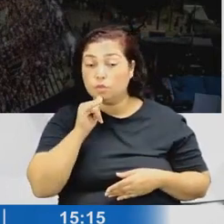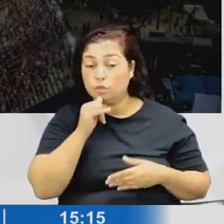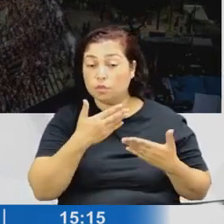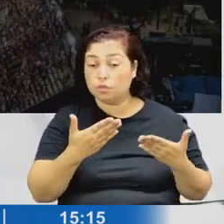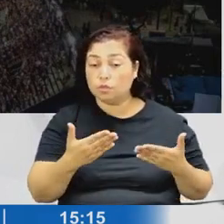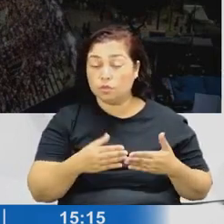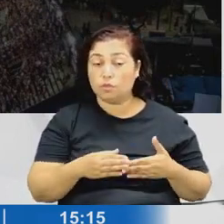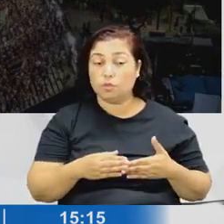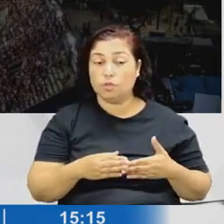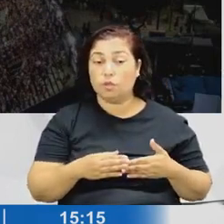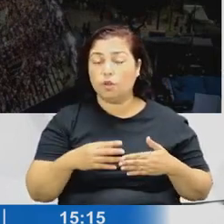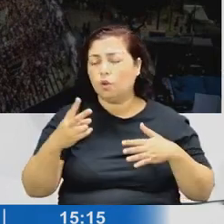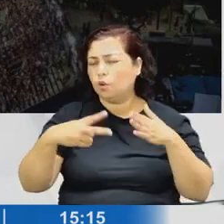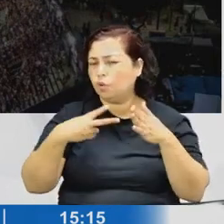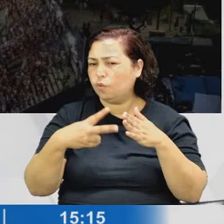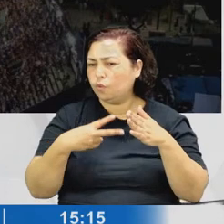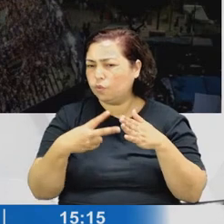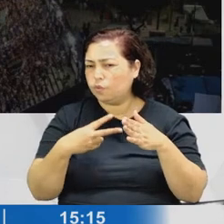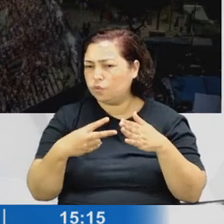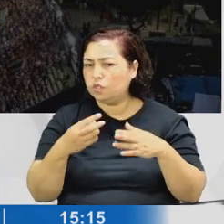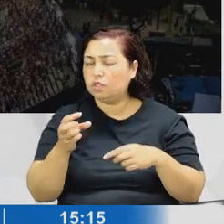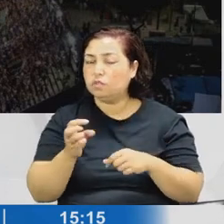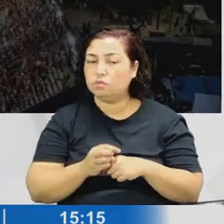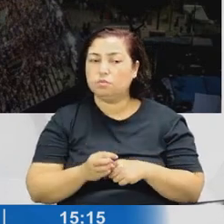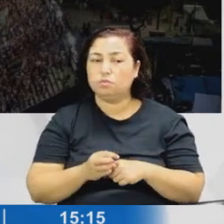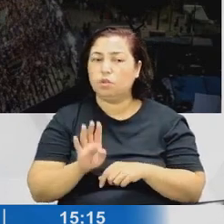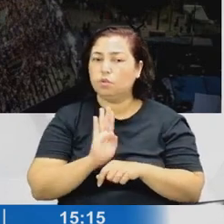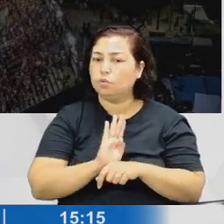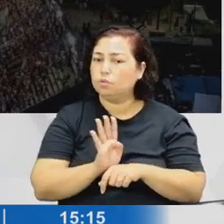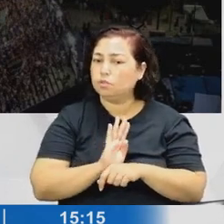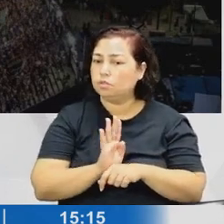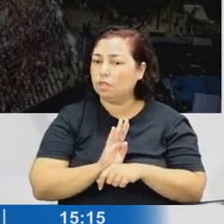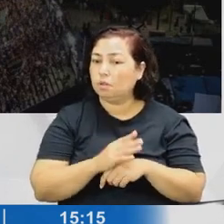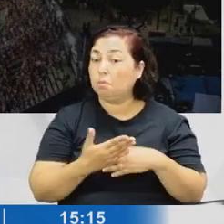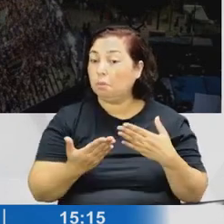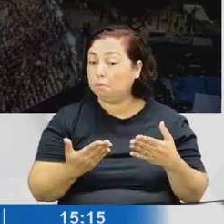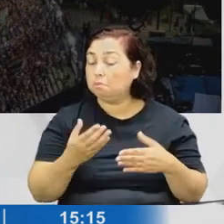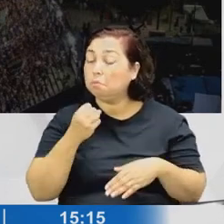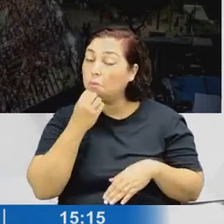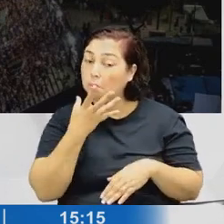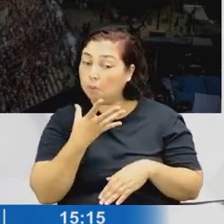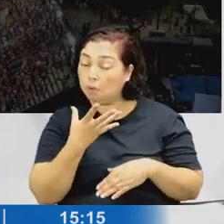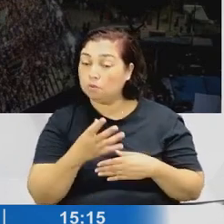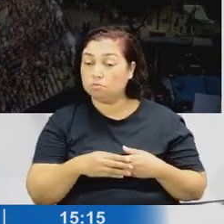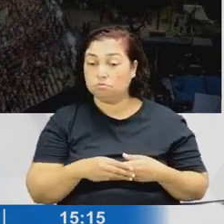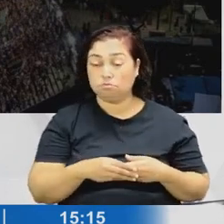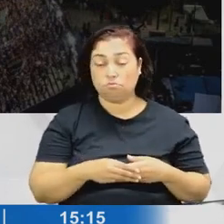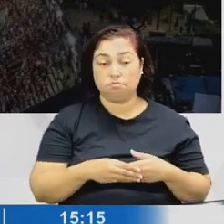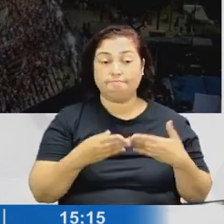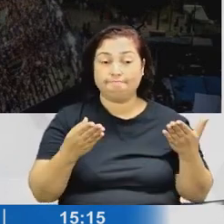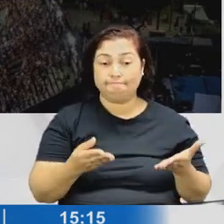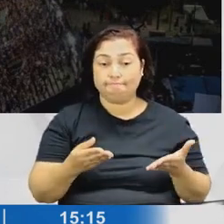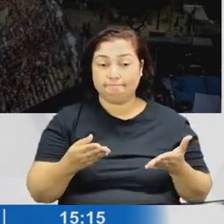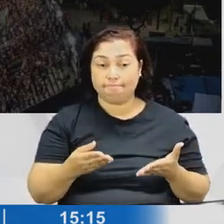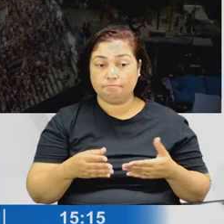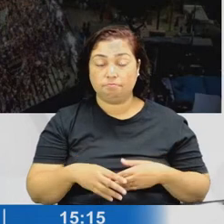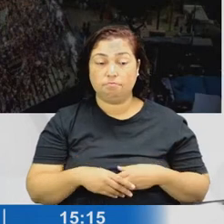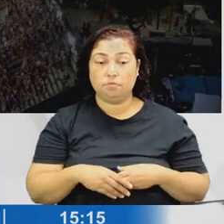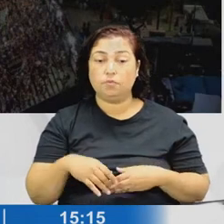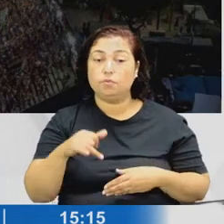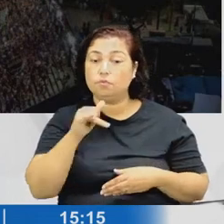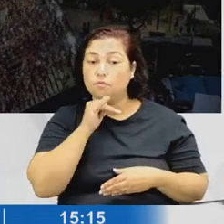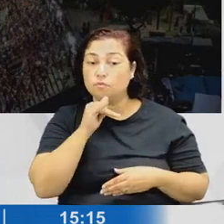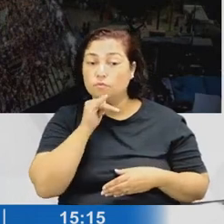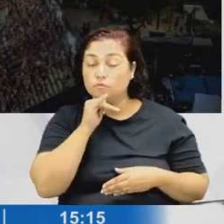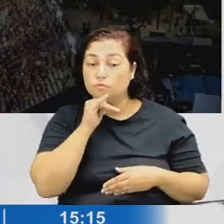a gente vai fazer um vídeo um trailer de cinema maravilhoso fazer um trailer de cinema um vídeo para e coloca lá como se fosse o carro alegórico